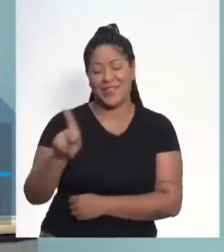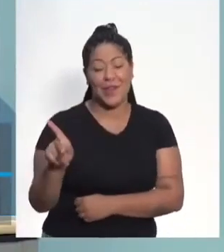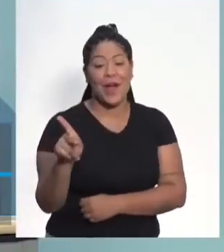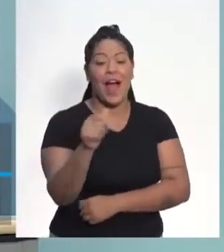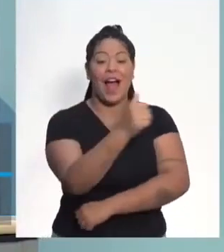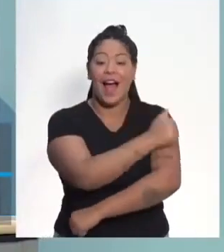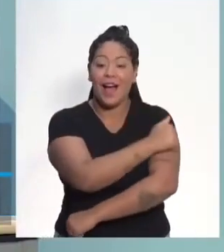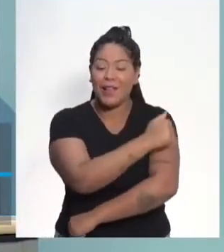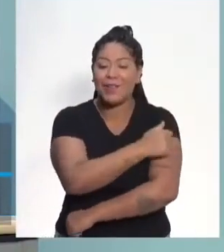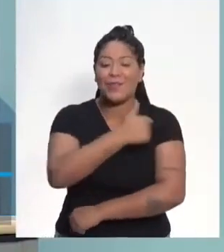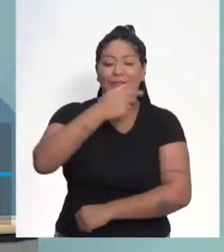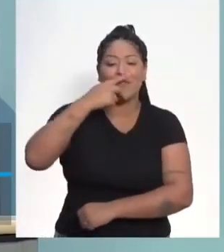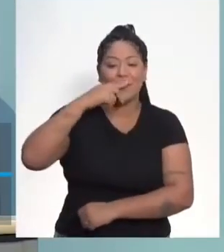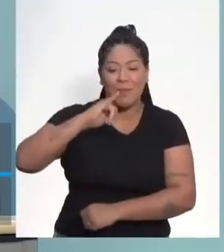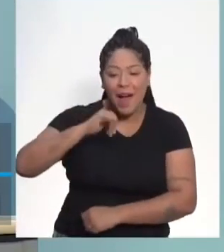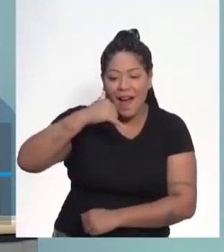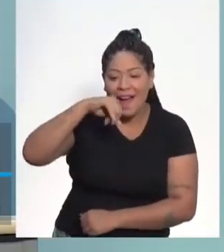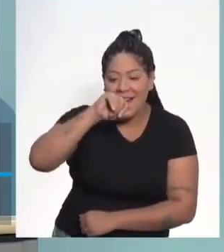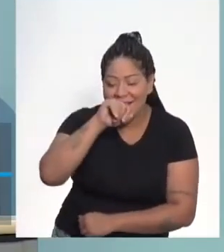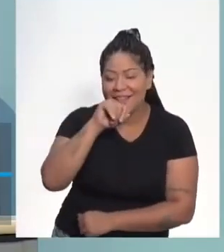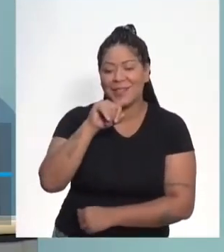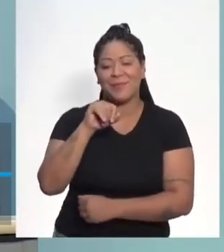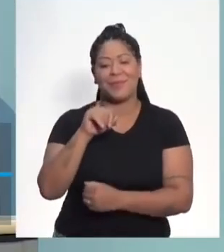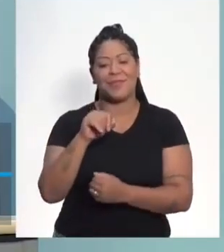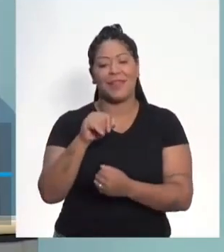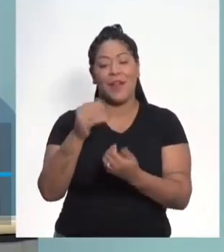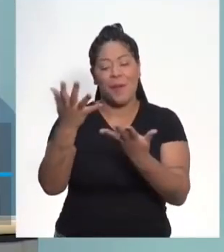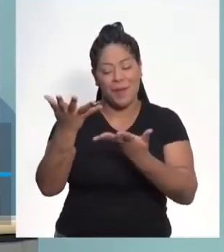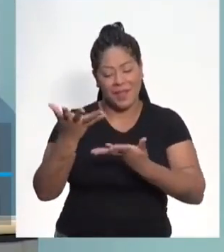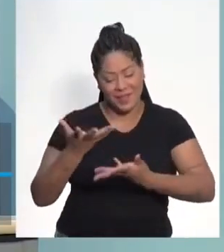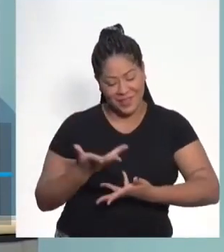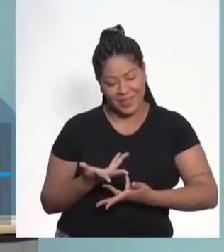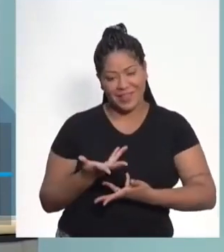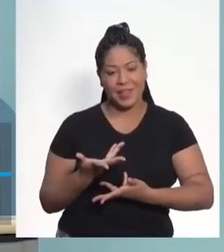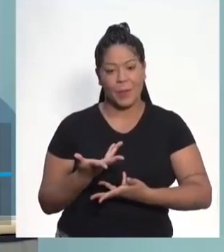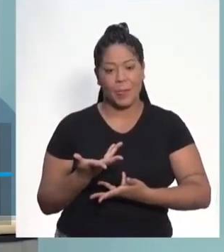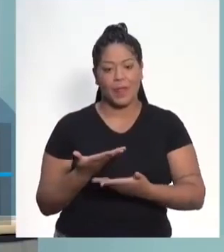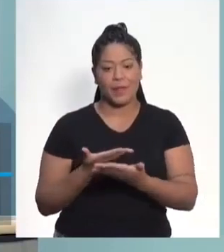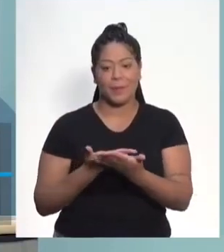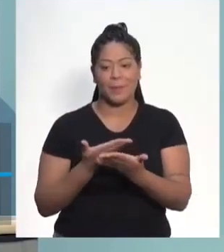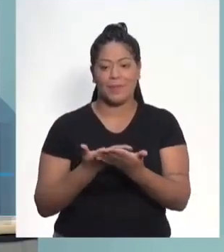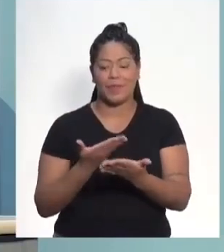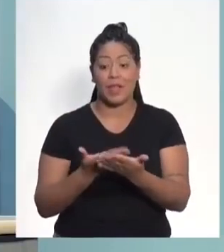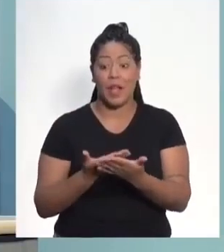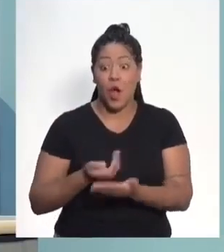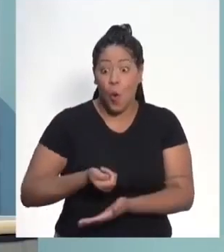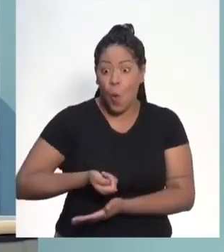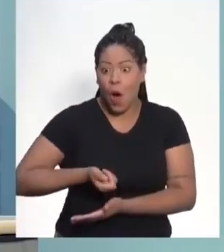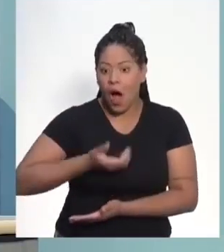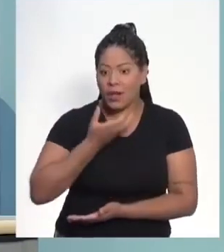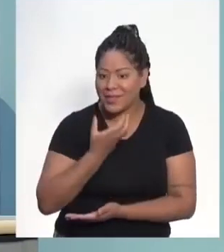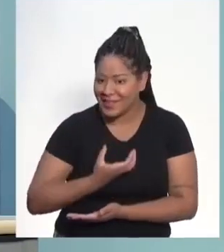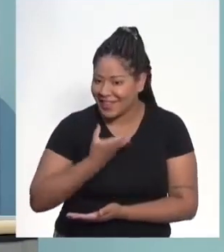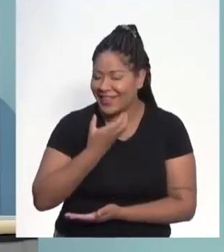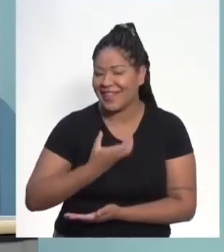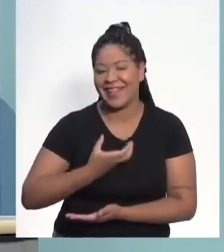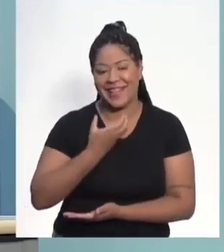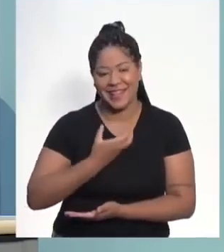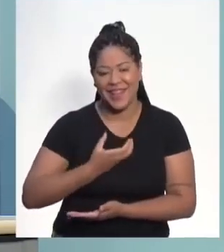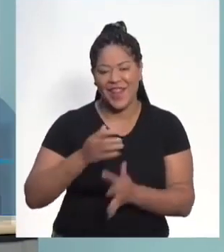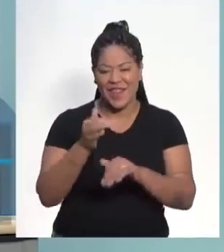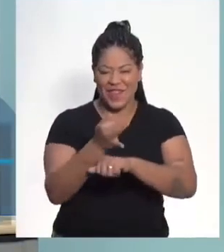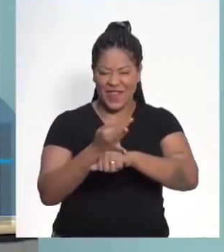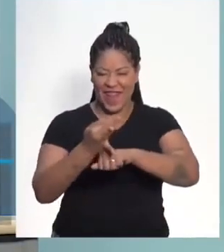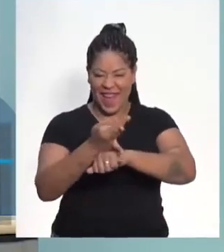pais, professores. Bem-vindos à nossa aula e como o Osmar disse, logo está chegando o Natal,